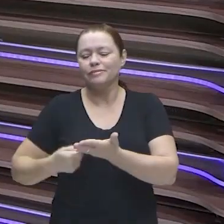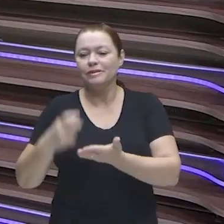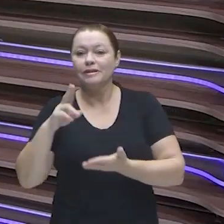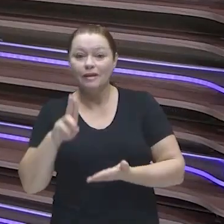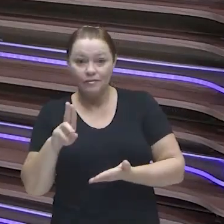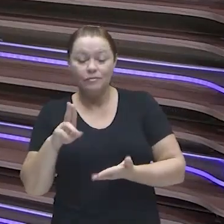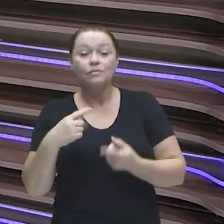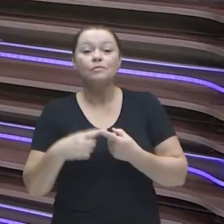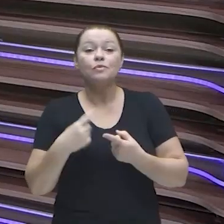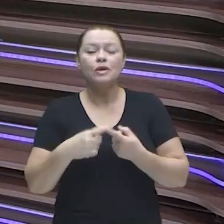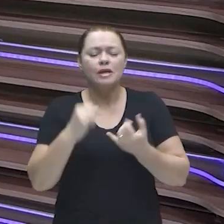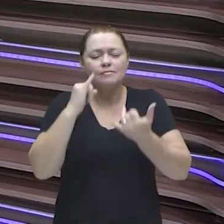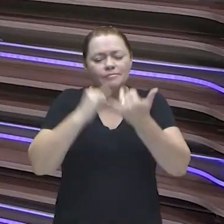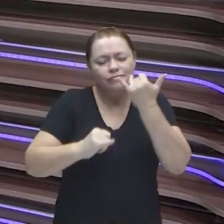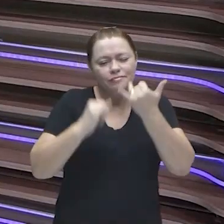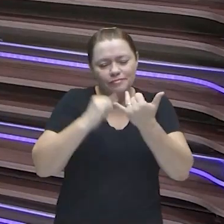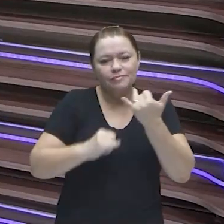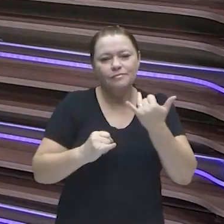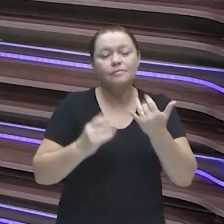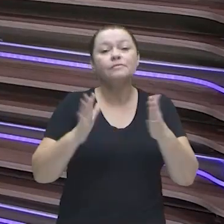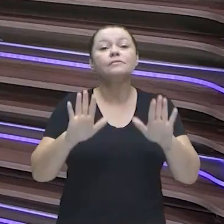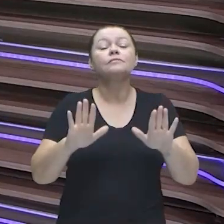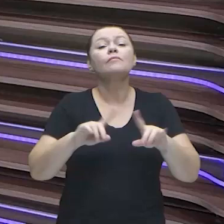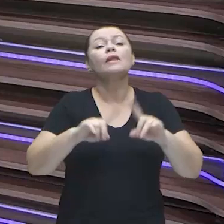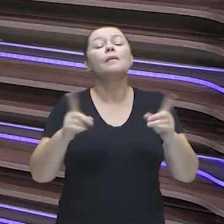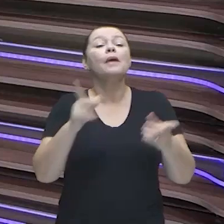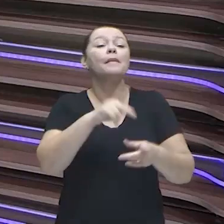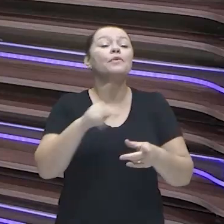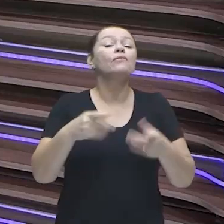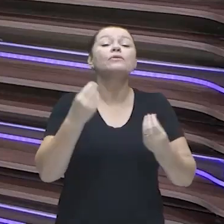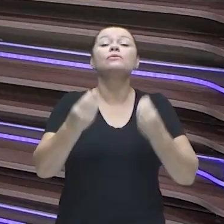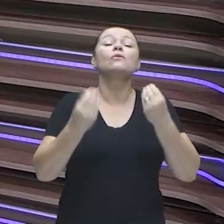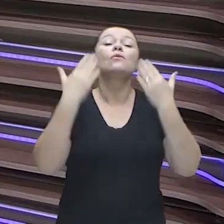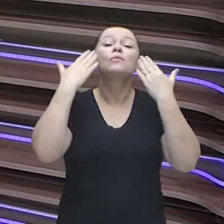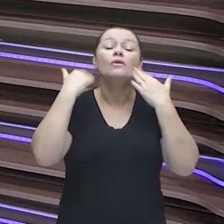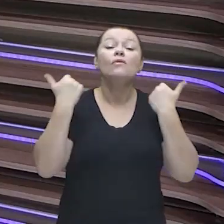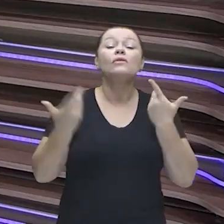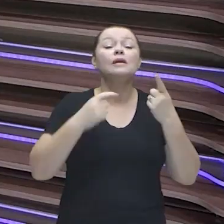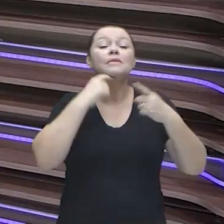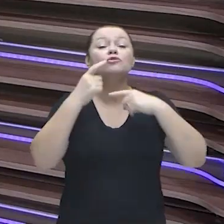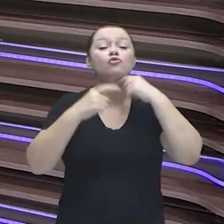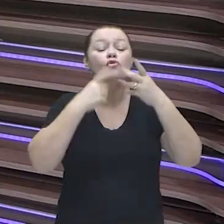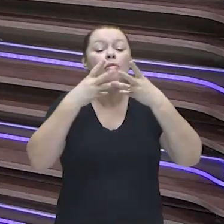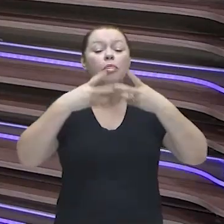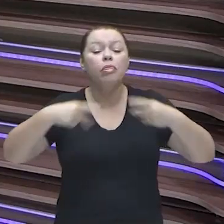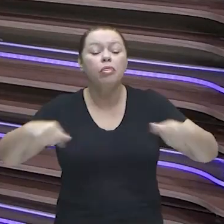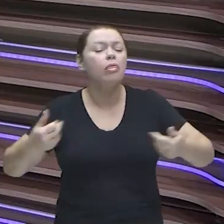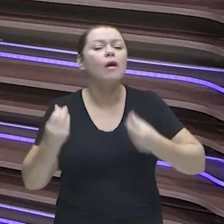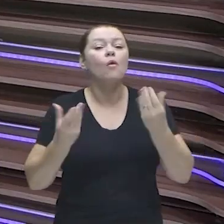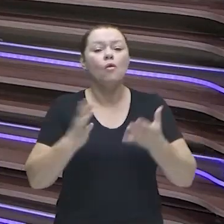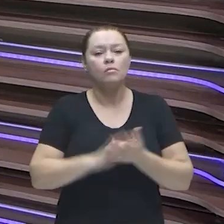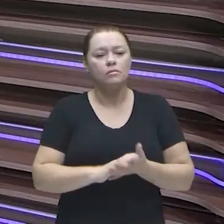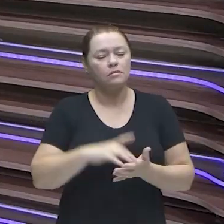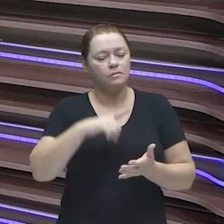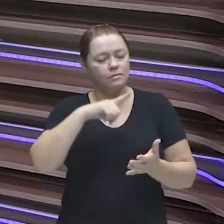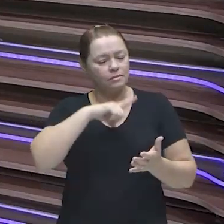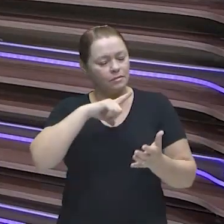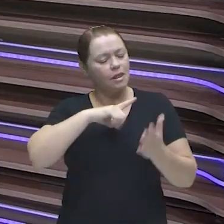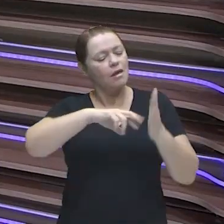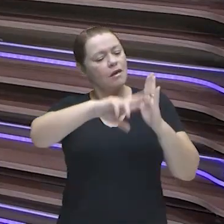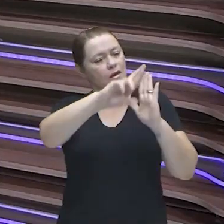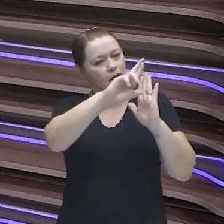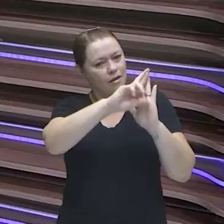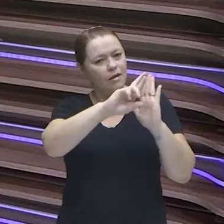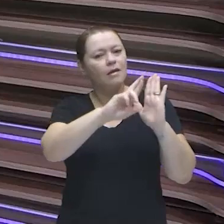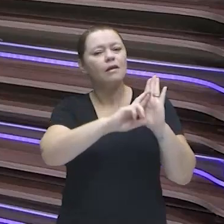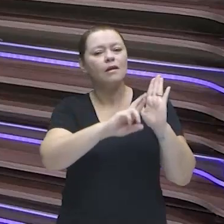professora, como é que eu vou fazer, então, para me tirar essas dúvidas? Existem algumas regrinhas, mas o mais